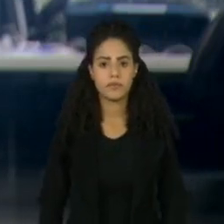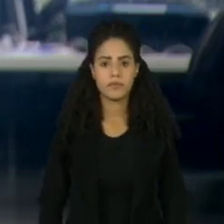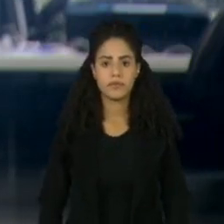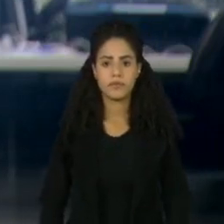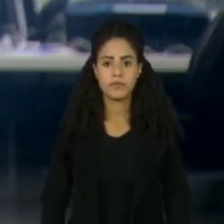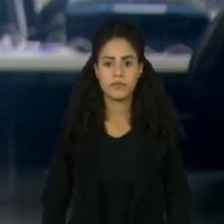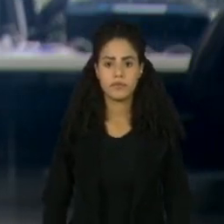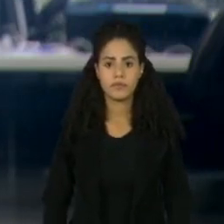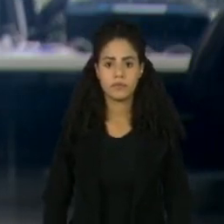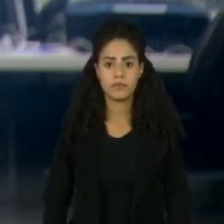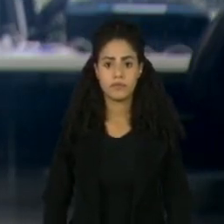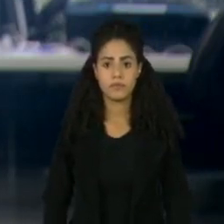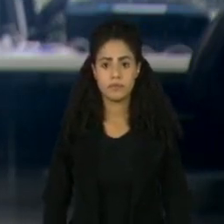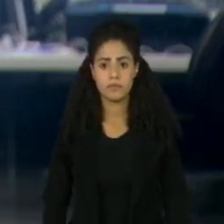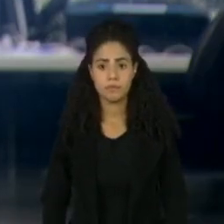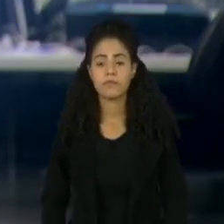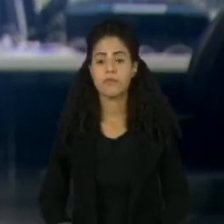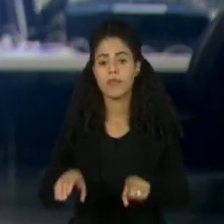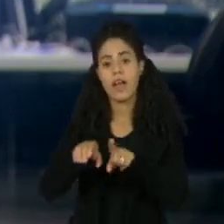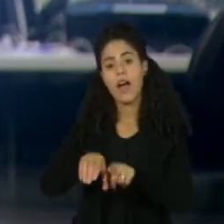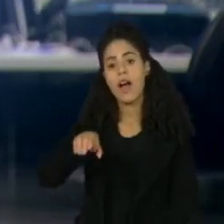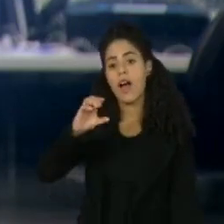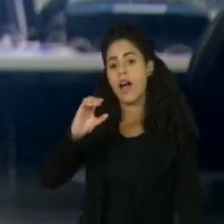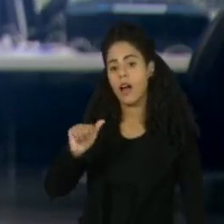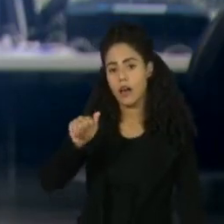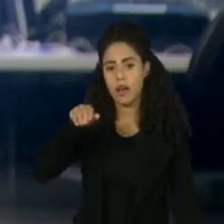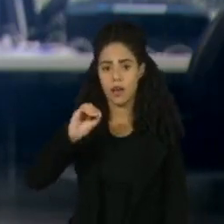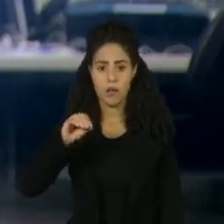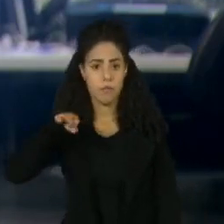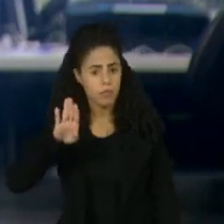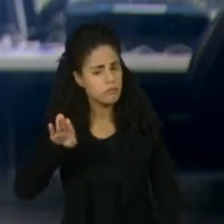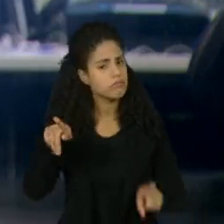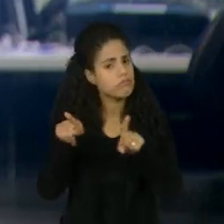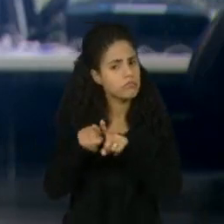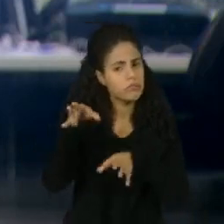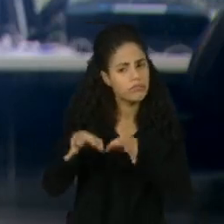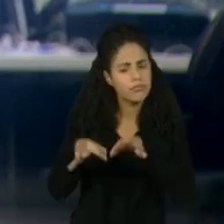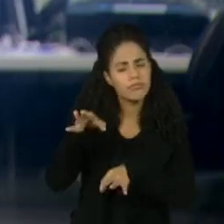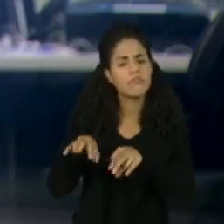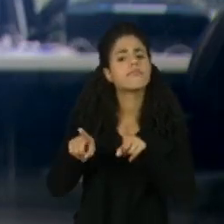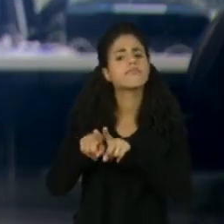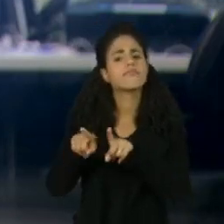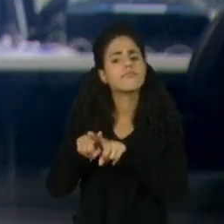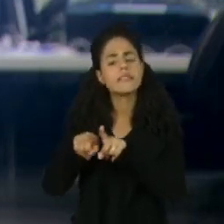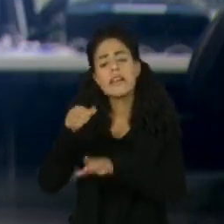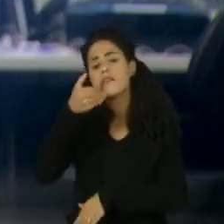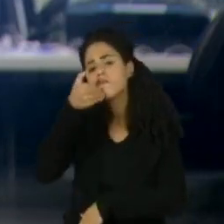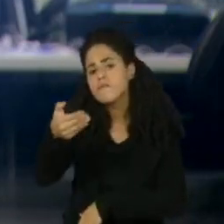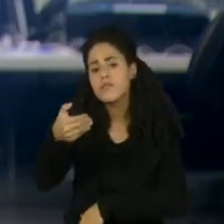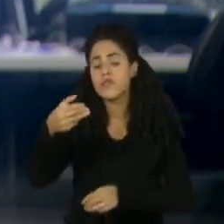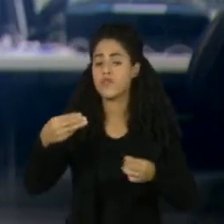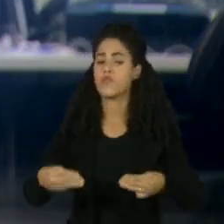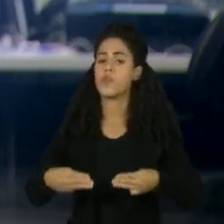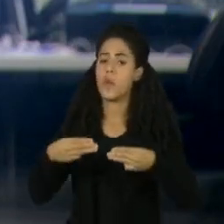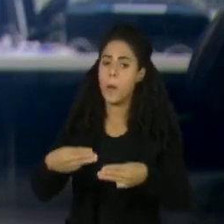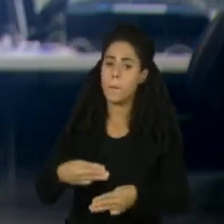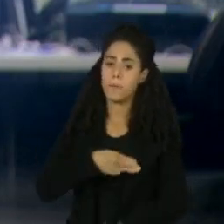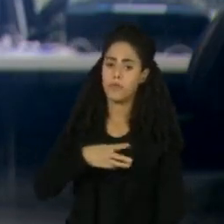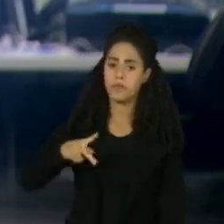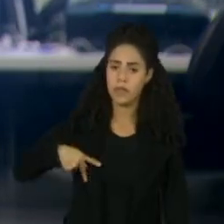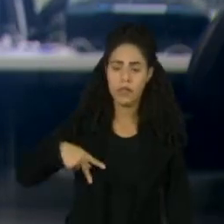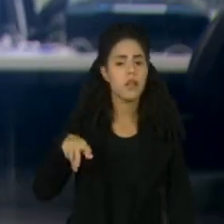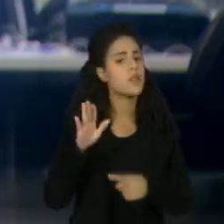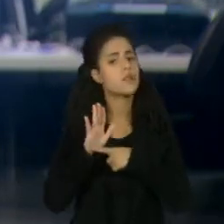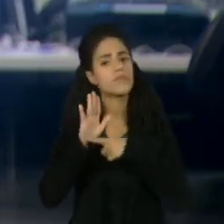a Ordem dos Advogados do Brasil em Sergipe e o Conselho Federal da instituição pediram ao Ministério Público a